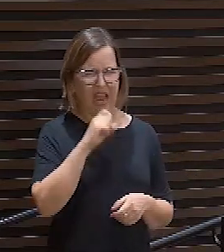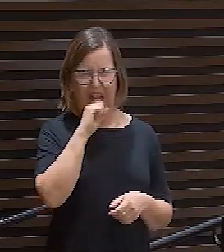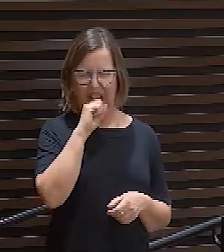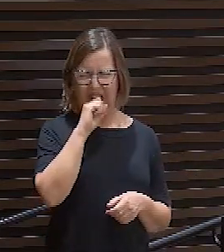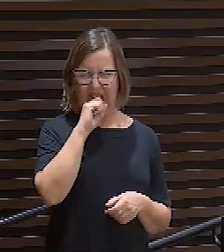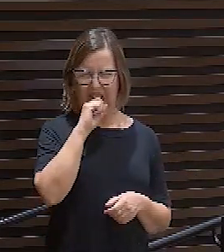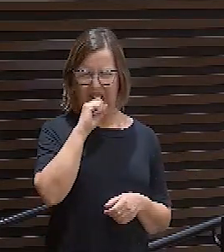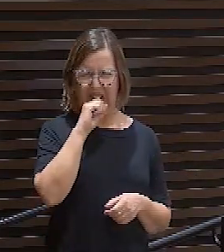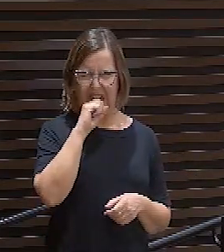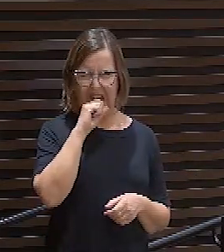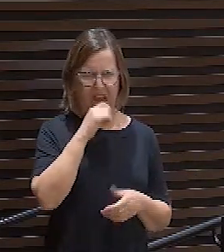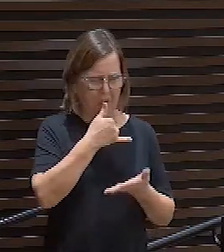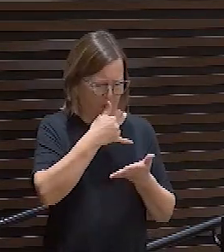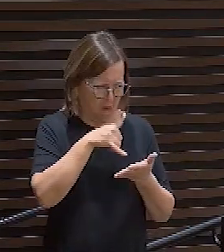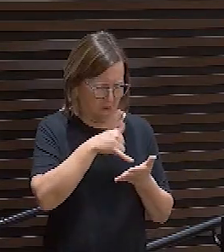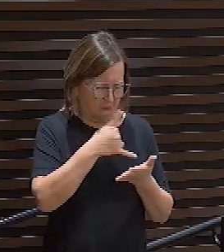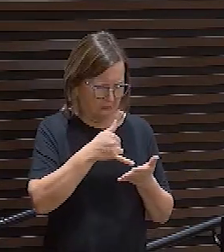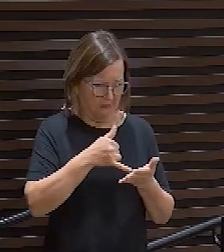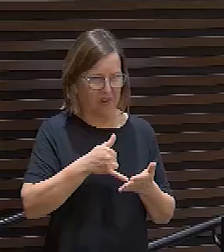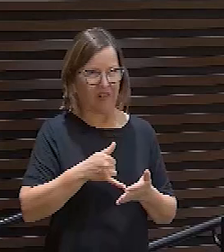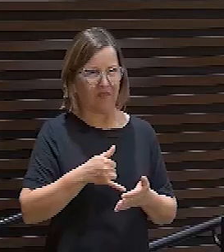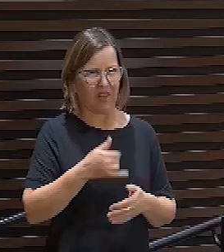bebida, em droga, em comida.